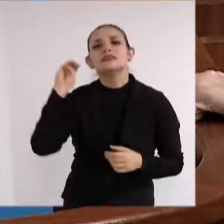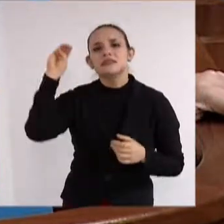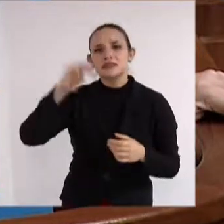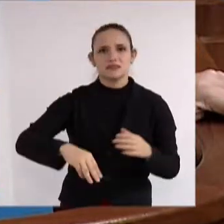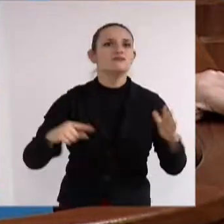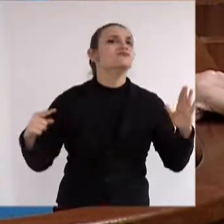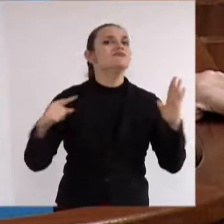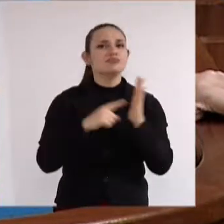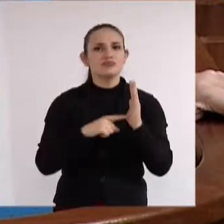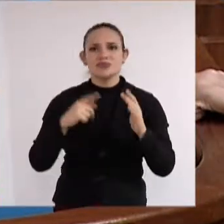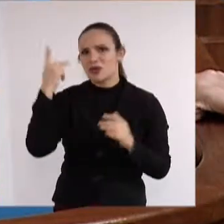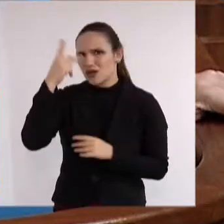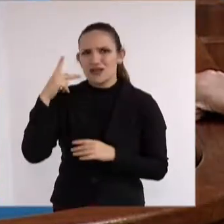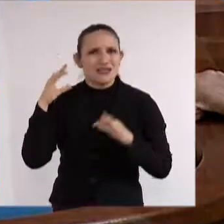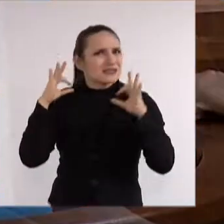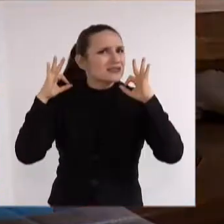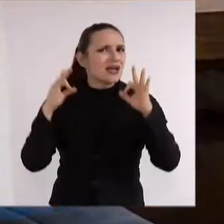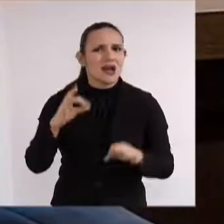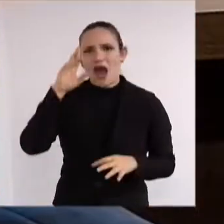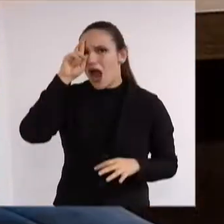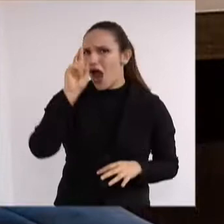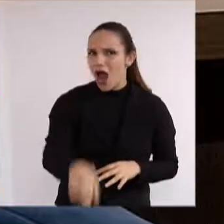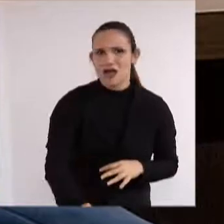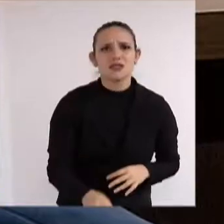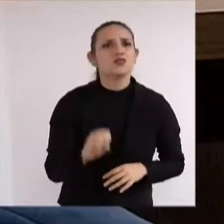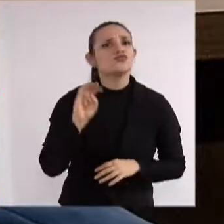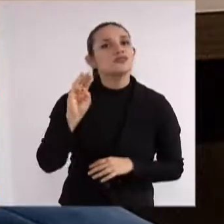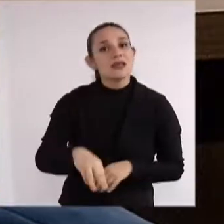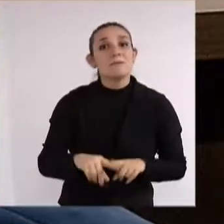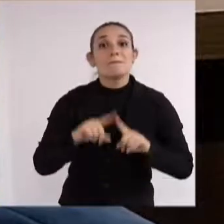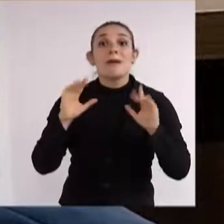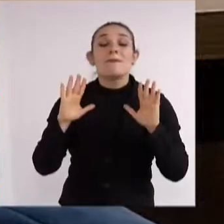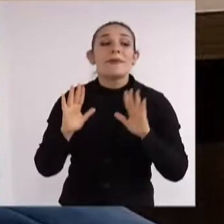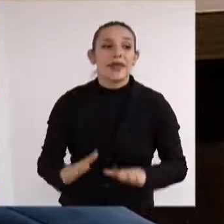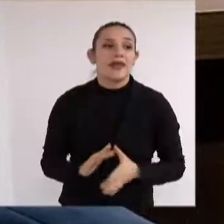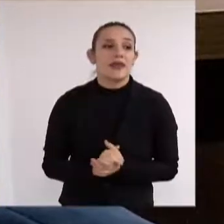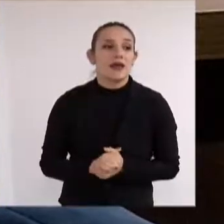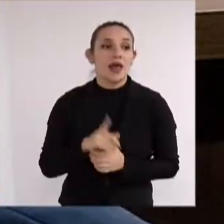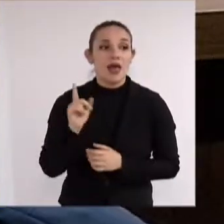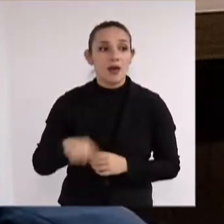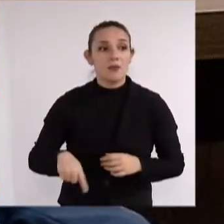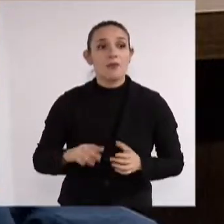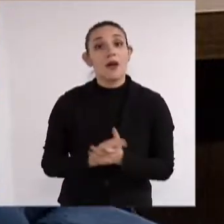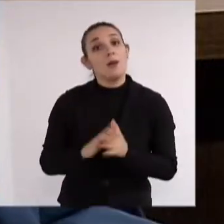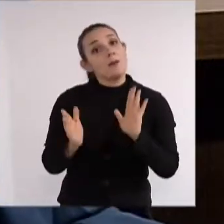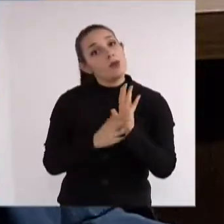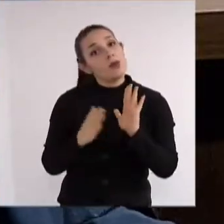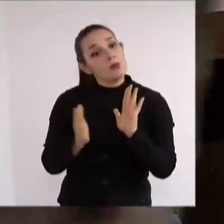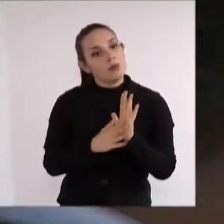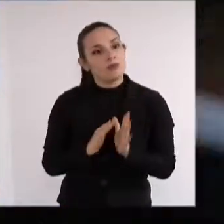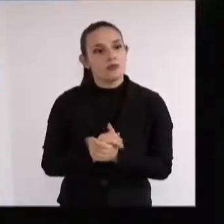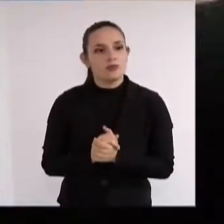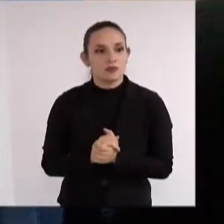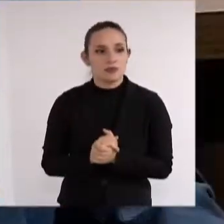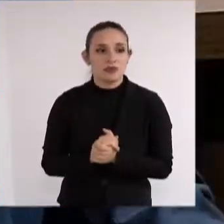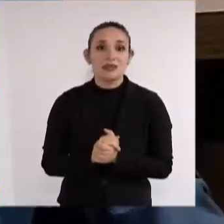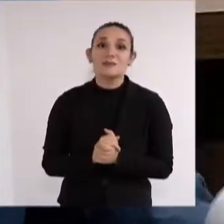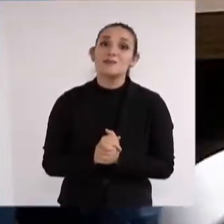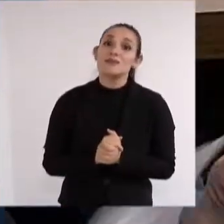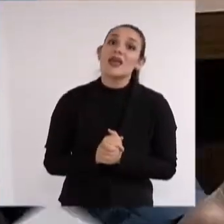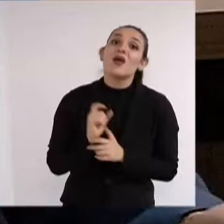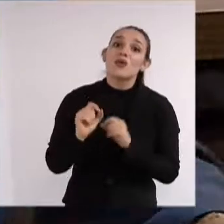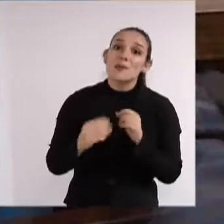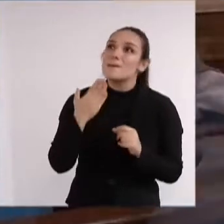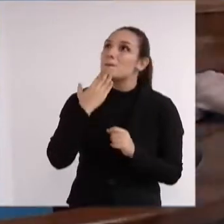Maurício Picarelli. Ele tem absoluta razão. Só que acho que tem que ser uma postulação que deve ser feita à bancada federal